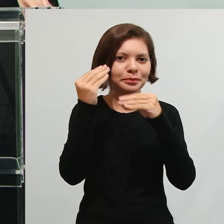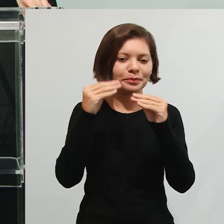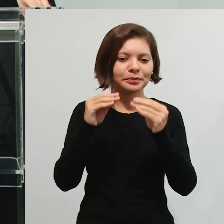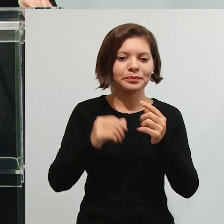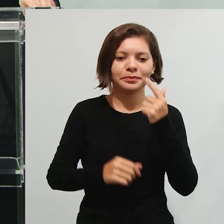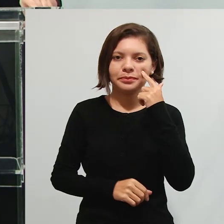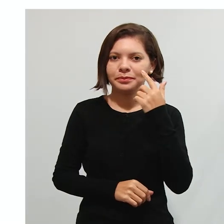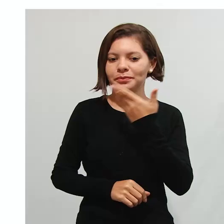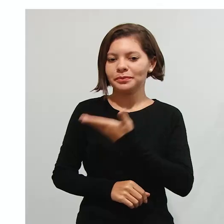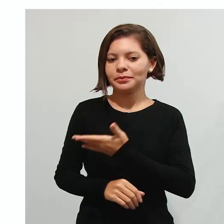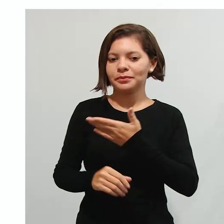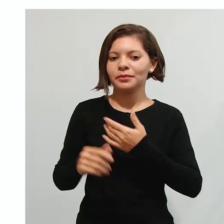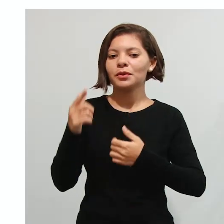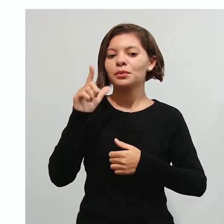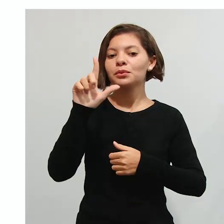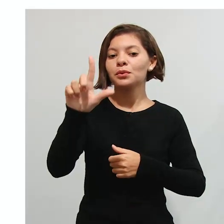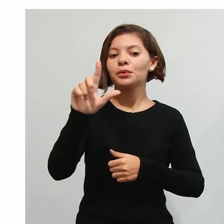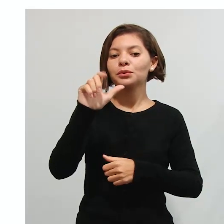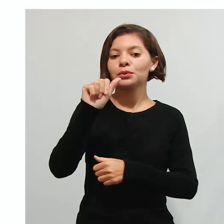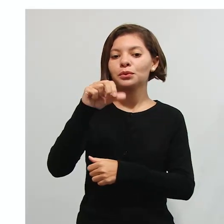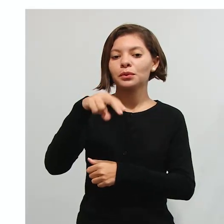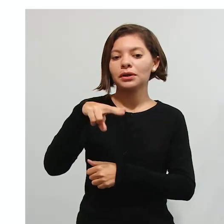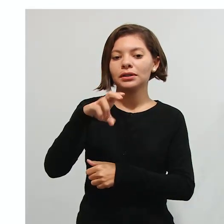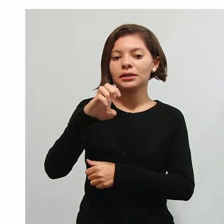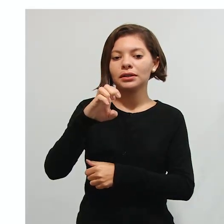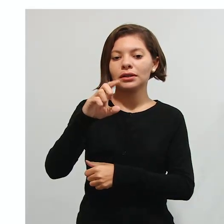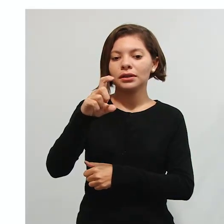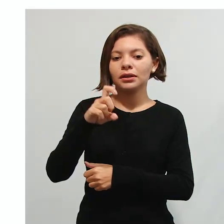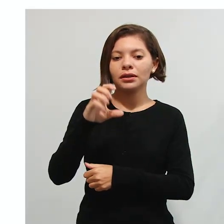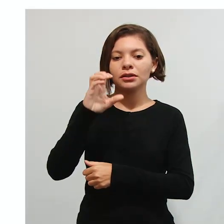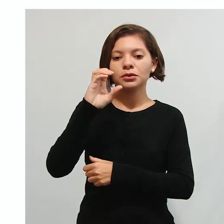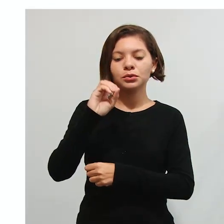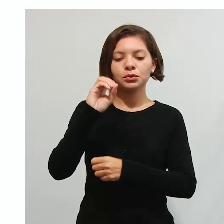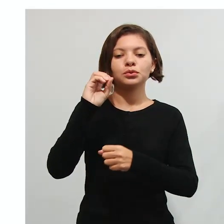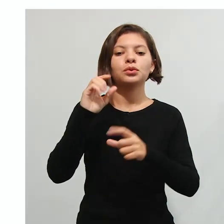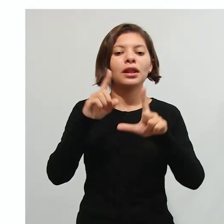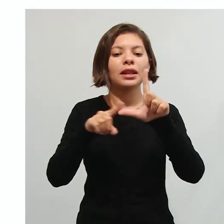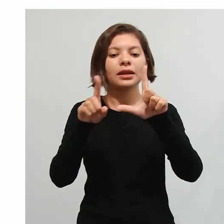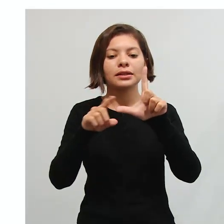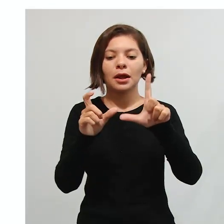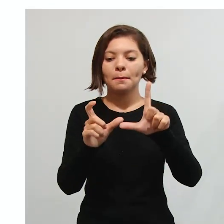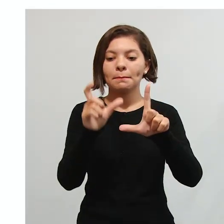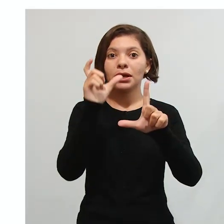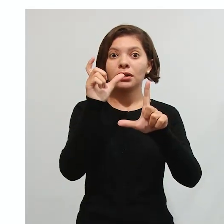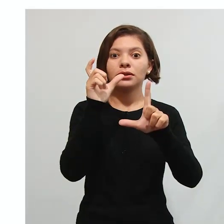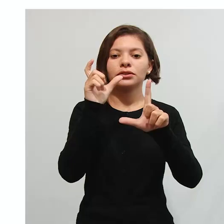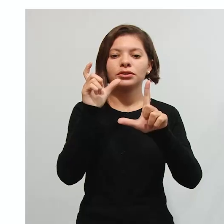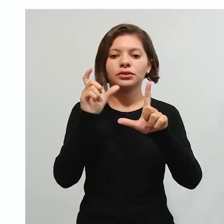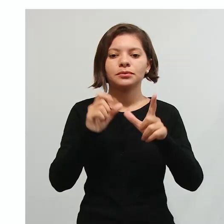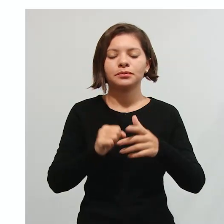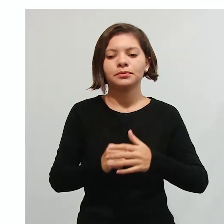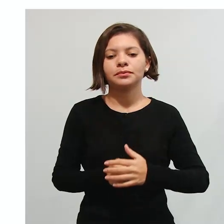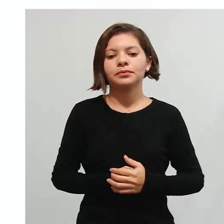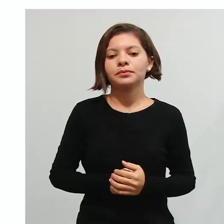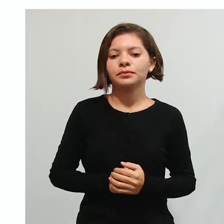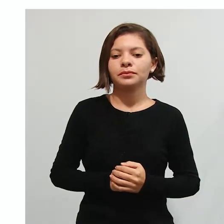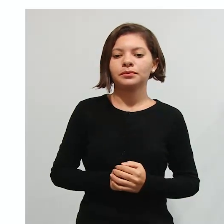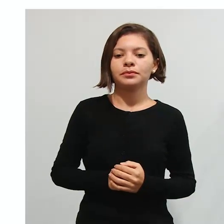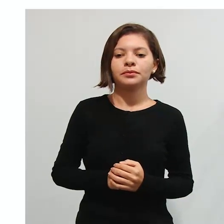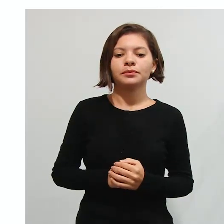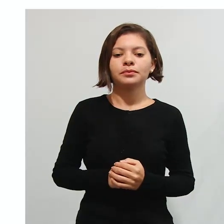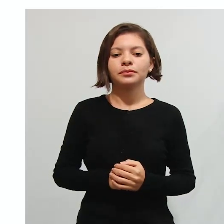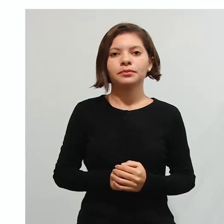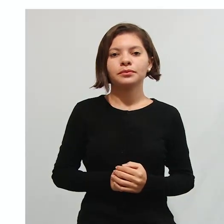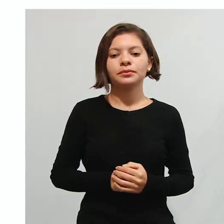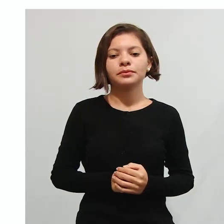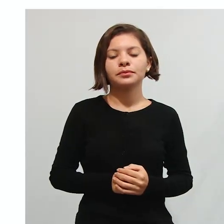sua pesquisa né e os anexos né que são indicados identificados por letras maiúsculas consecutivas pelo travessão